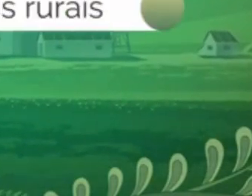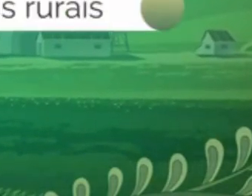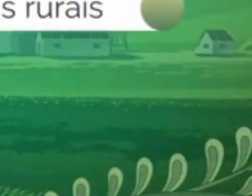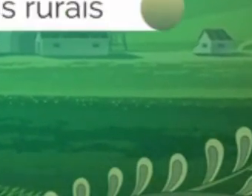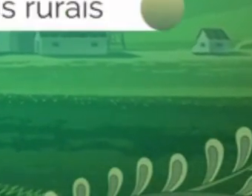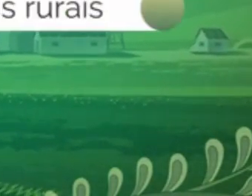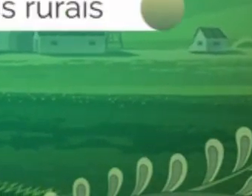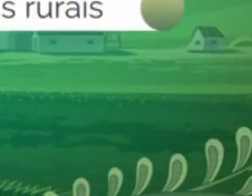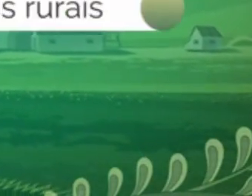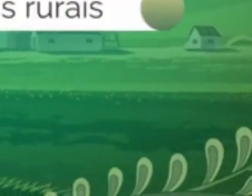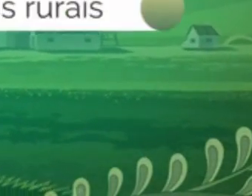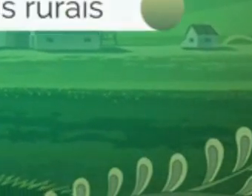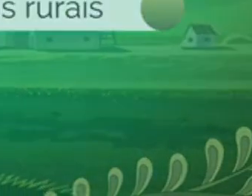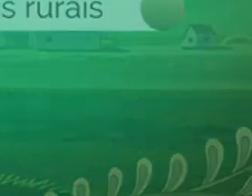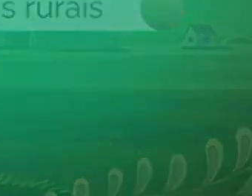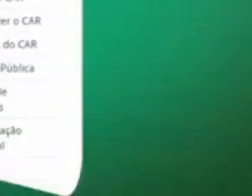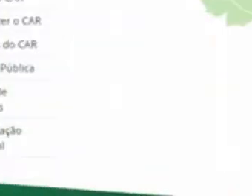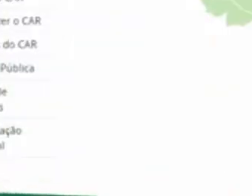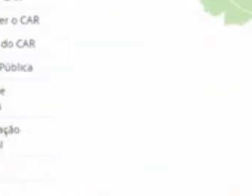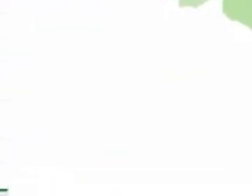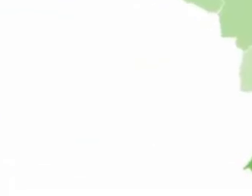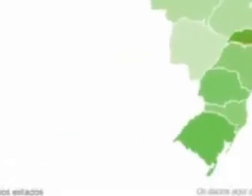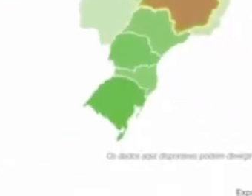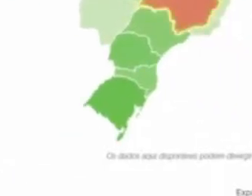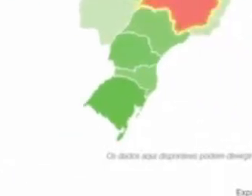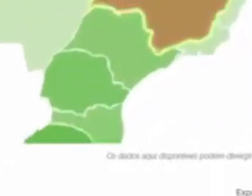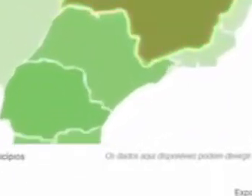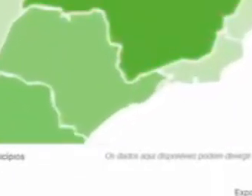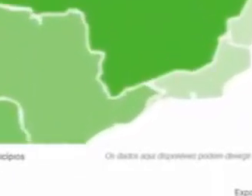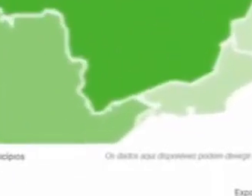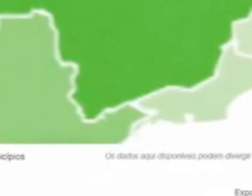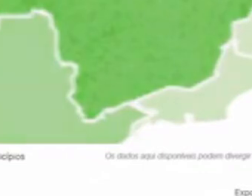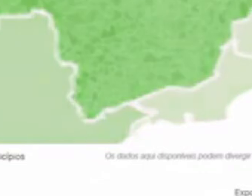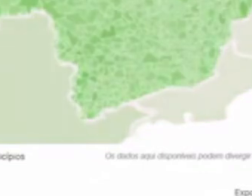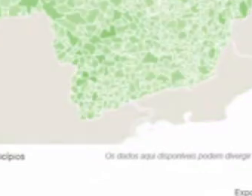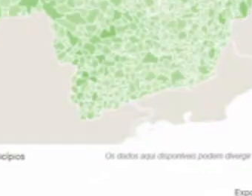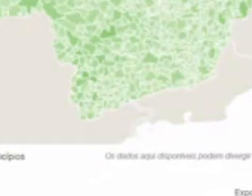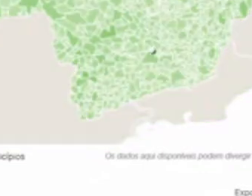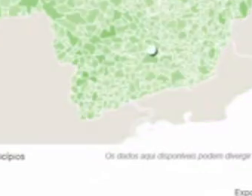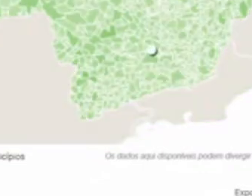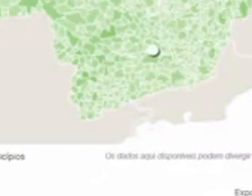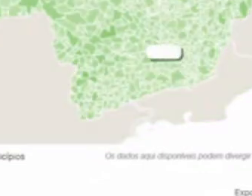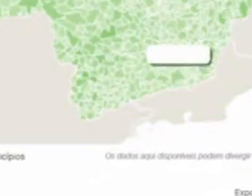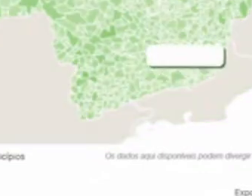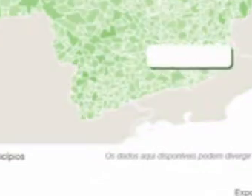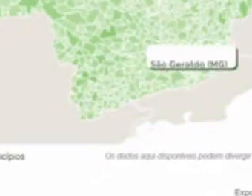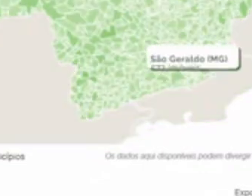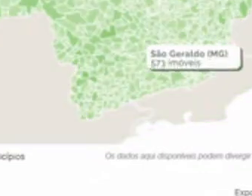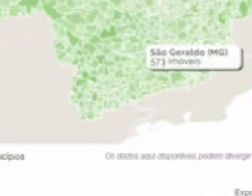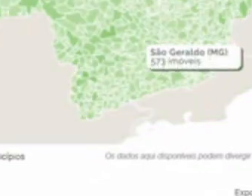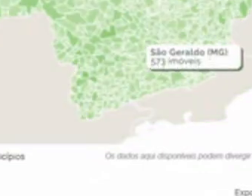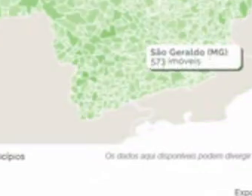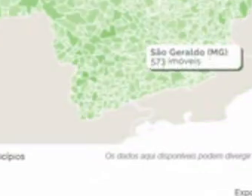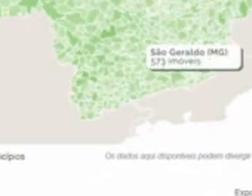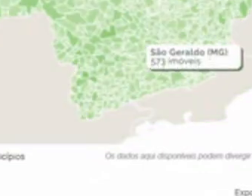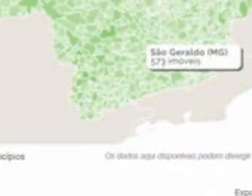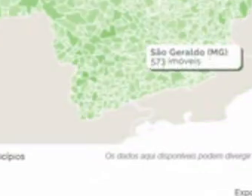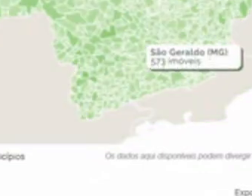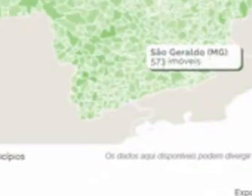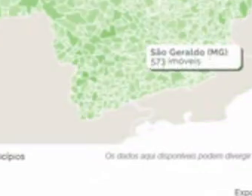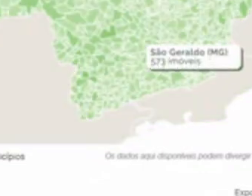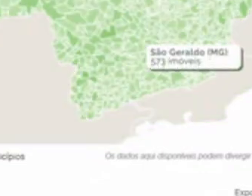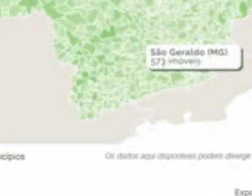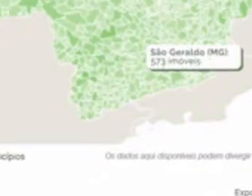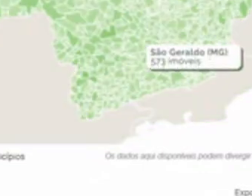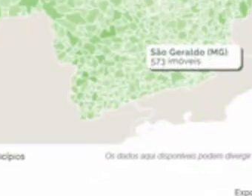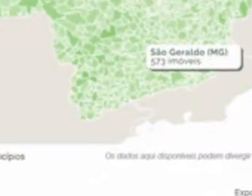para todos os imóveis rurais. A intenção é integrar as informações ambientais das propriedades e posses rurais, compondo uma base de